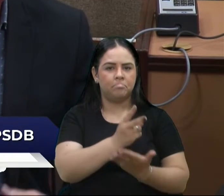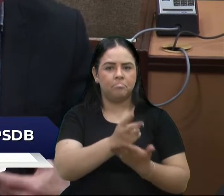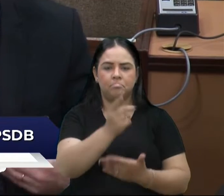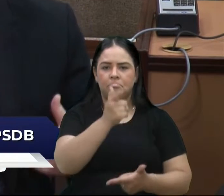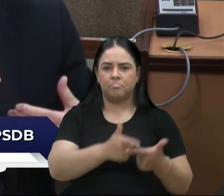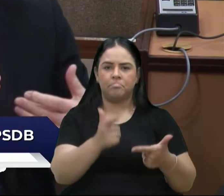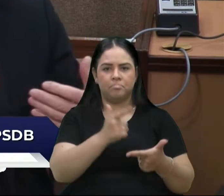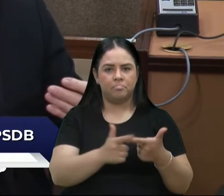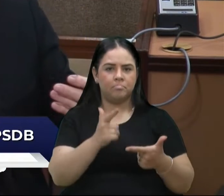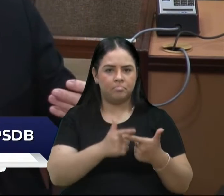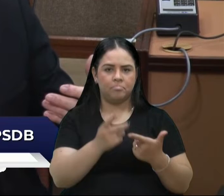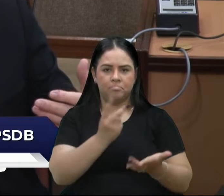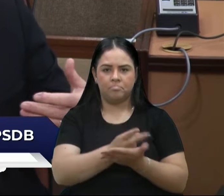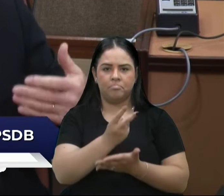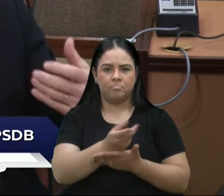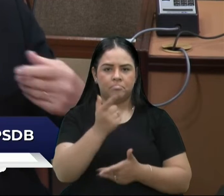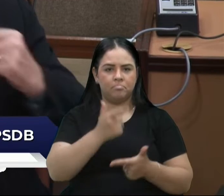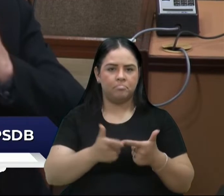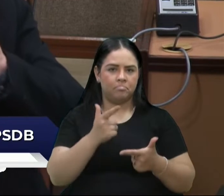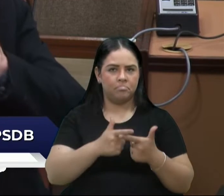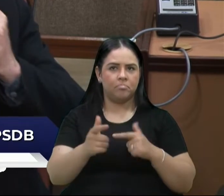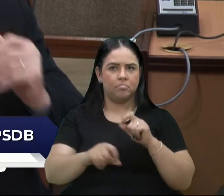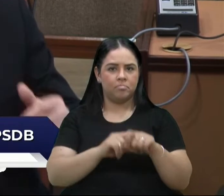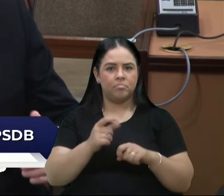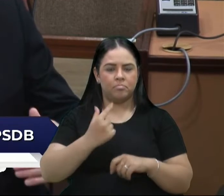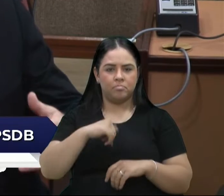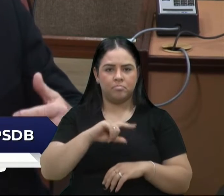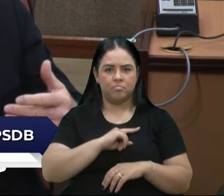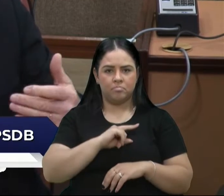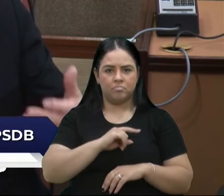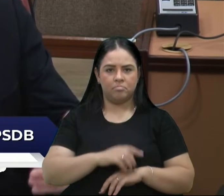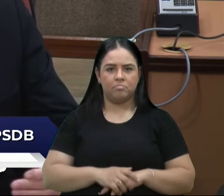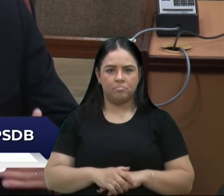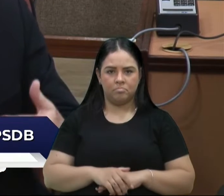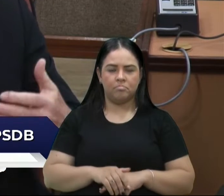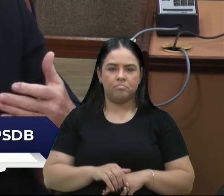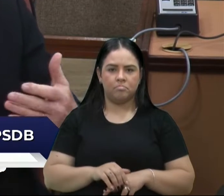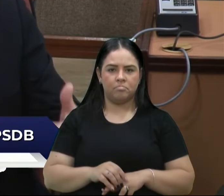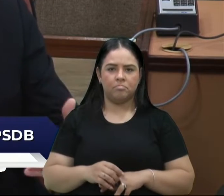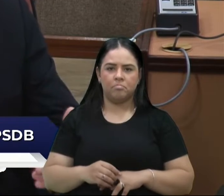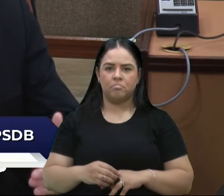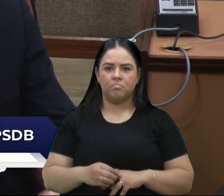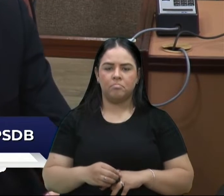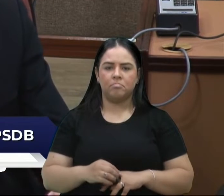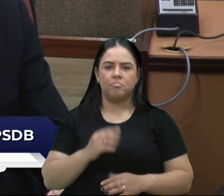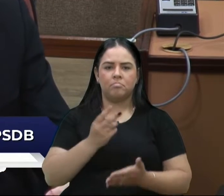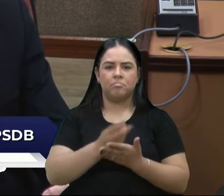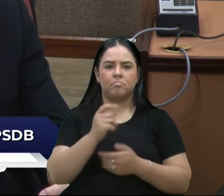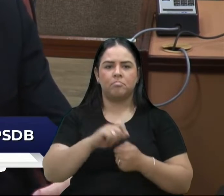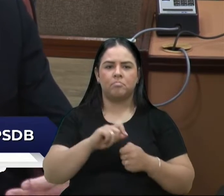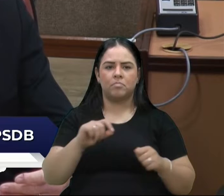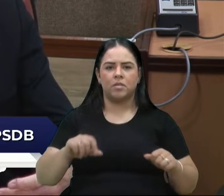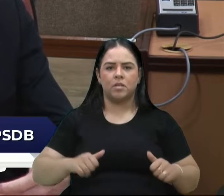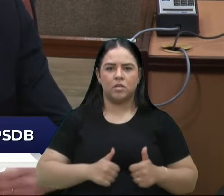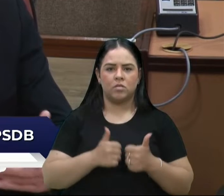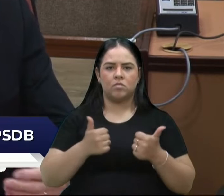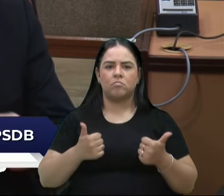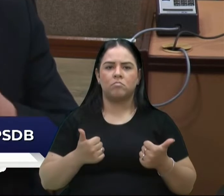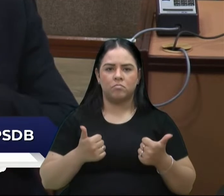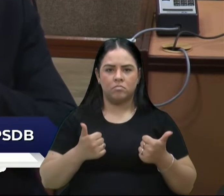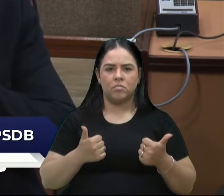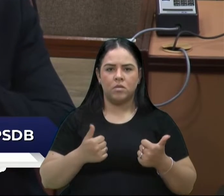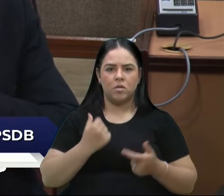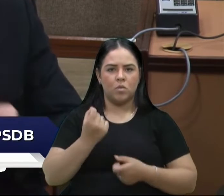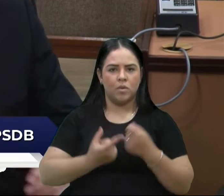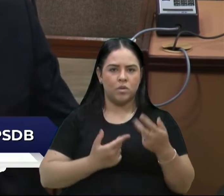E sempre, por mais que a gente atue, que a gente aja da melhor forma, muita